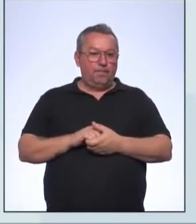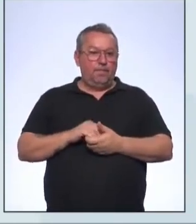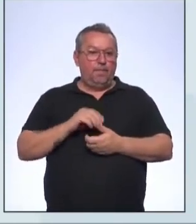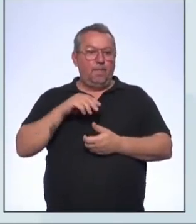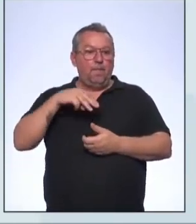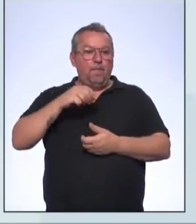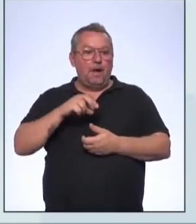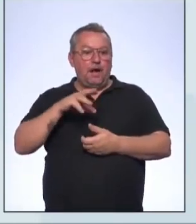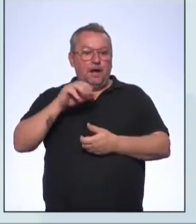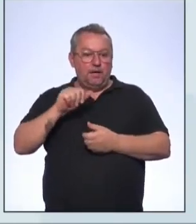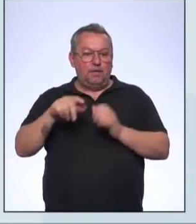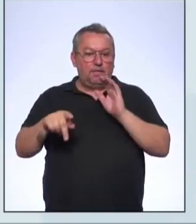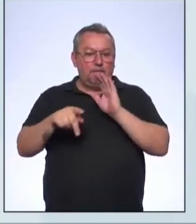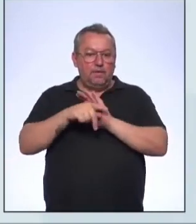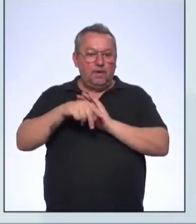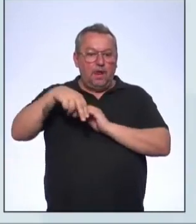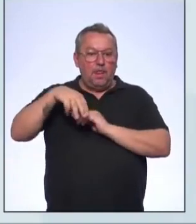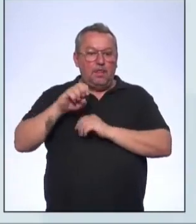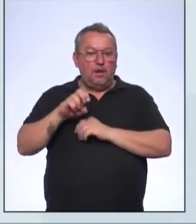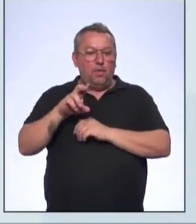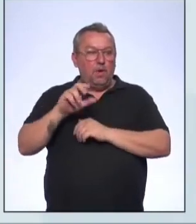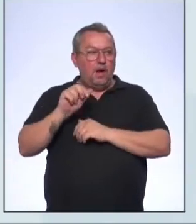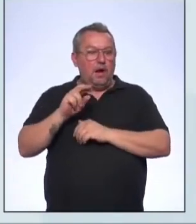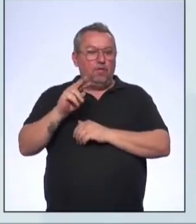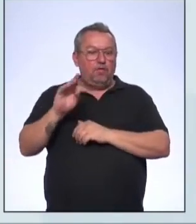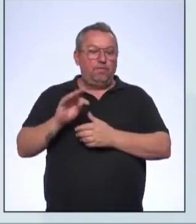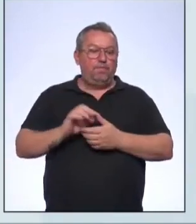David, correspondente dos New Art.